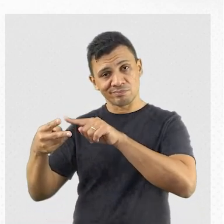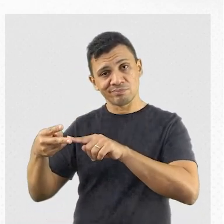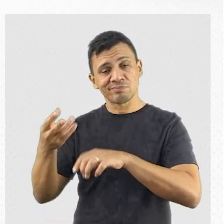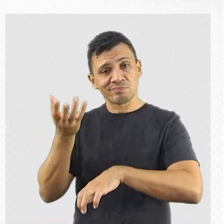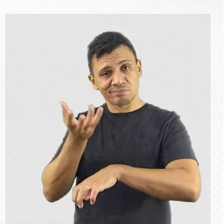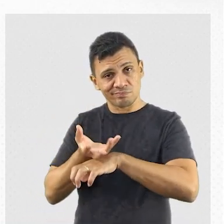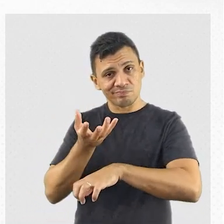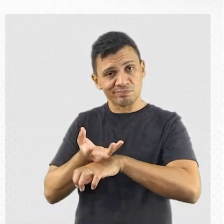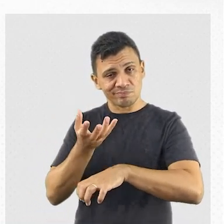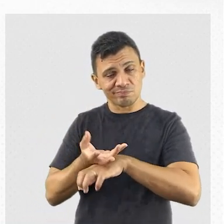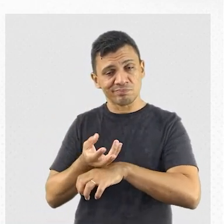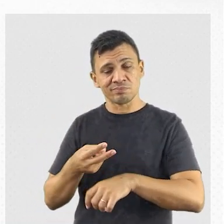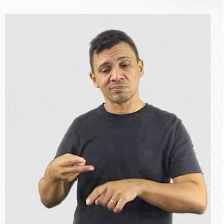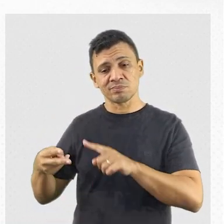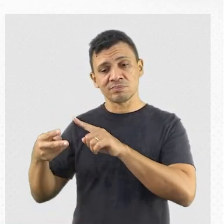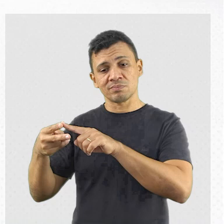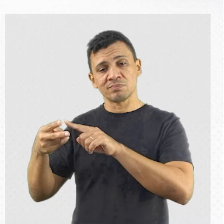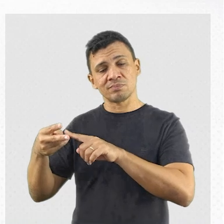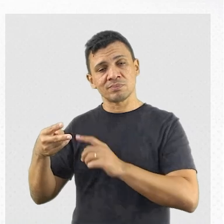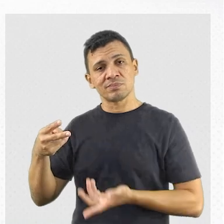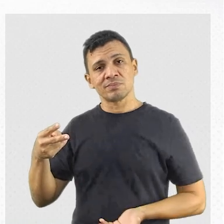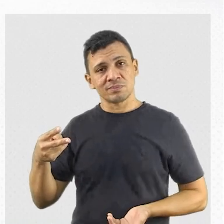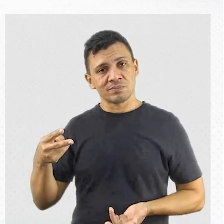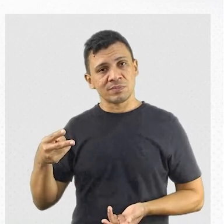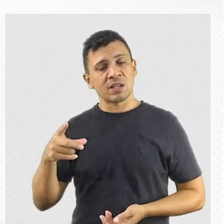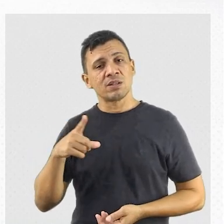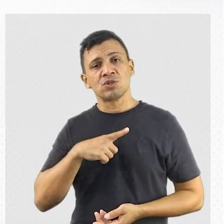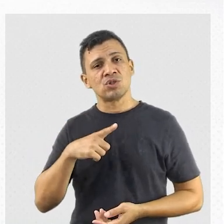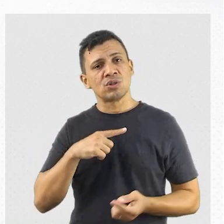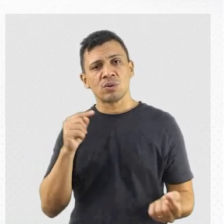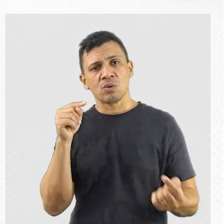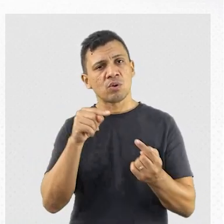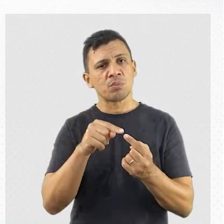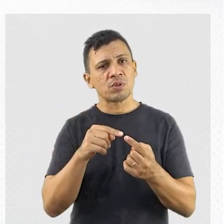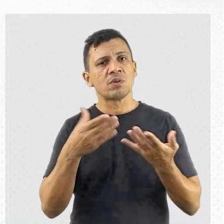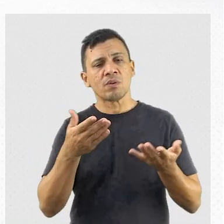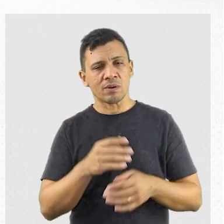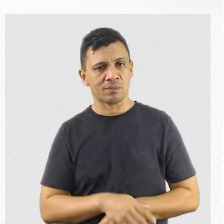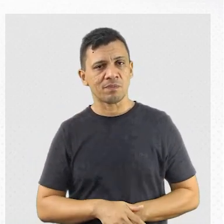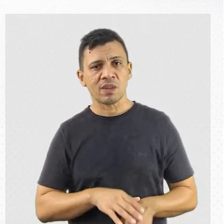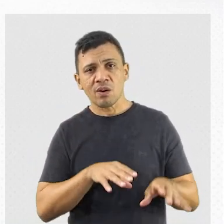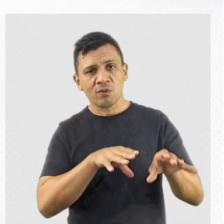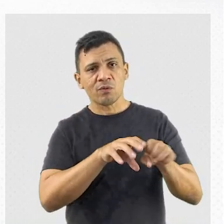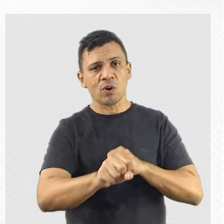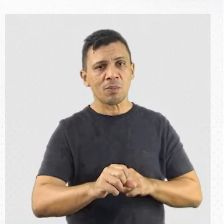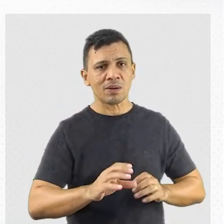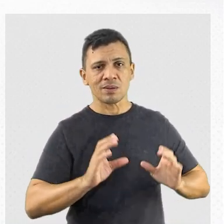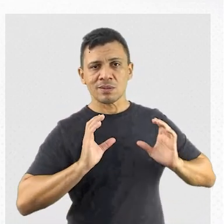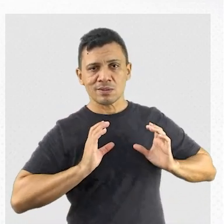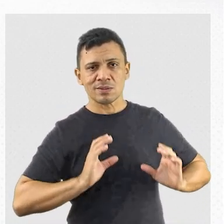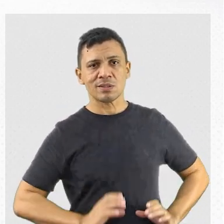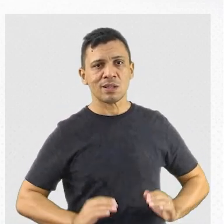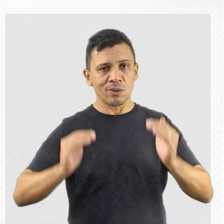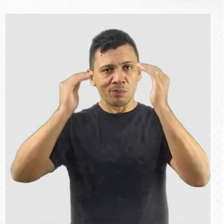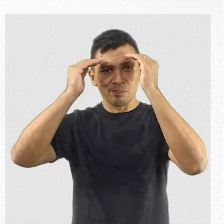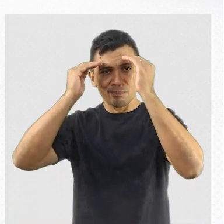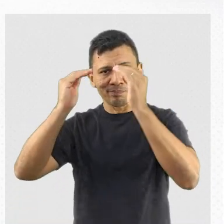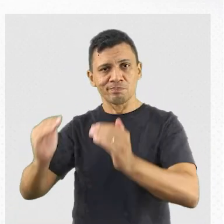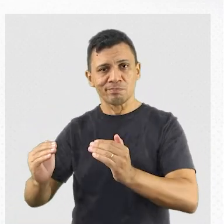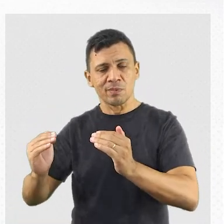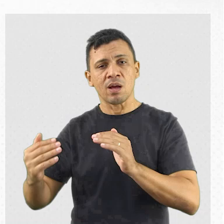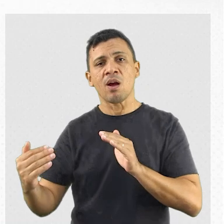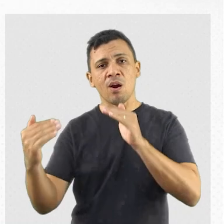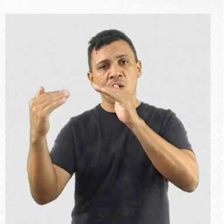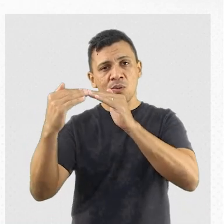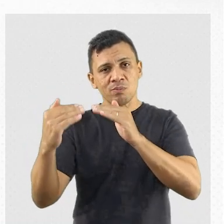eu estou falando assim em dono da Amazon, tá? Eu estou falando em dono da Microsoft, eu estou falando